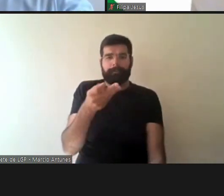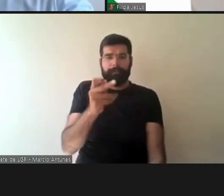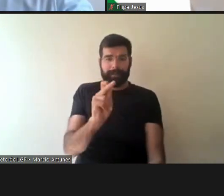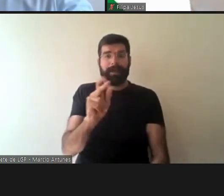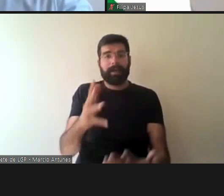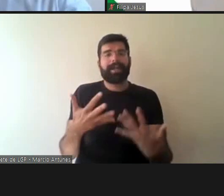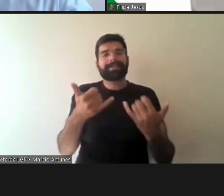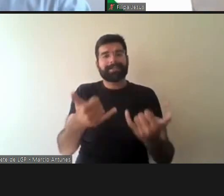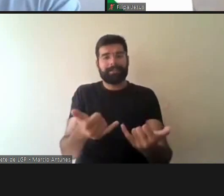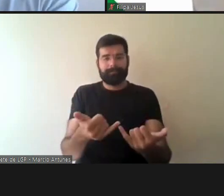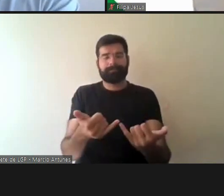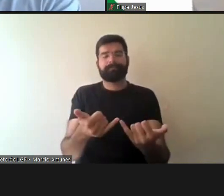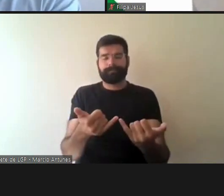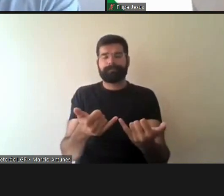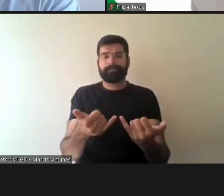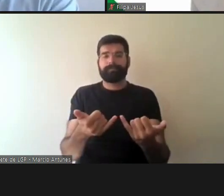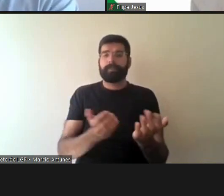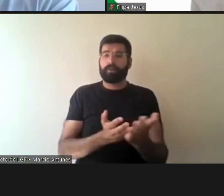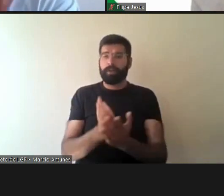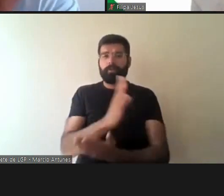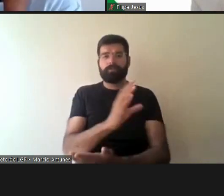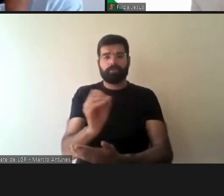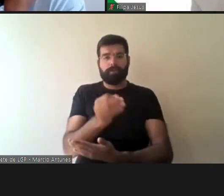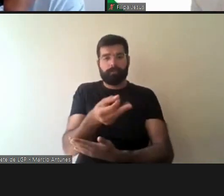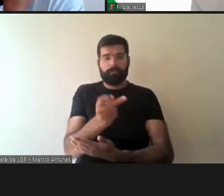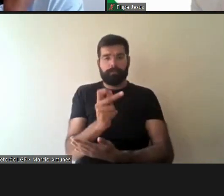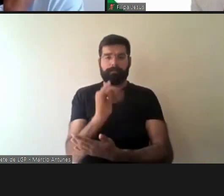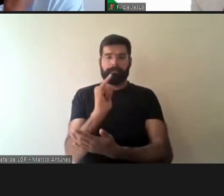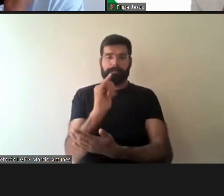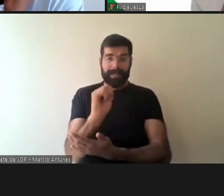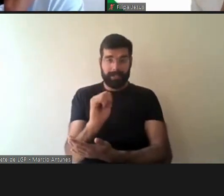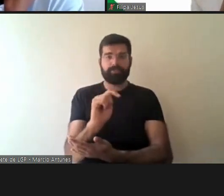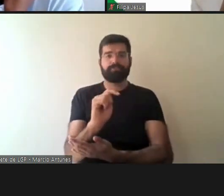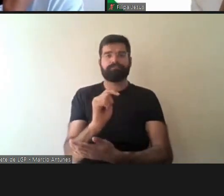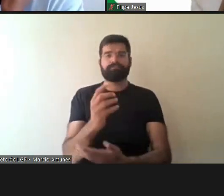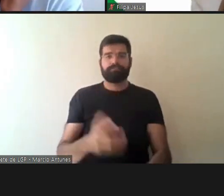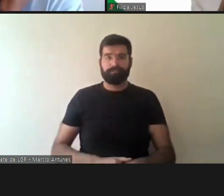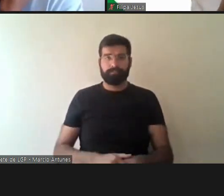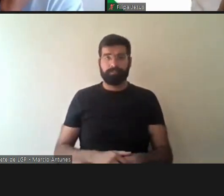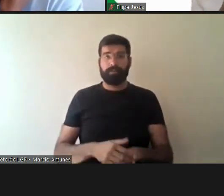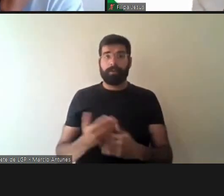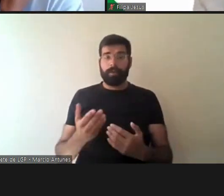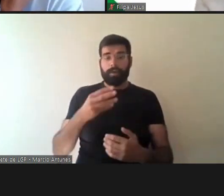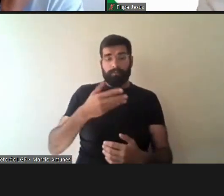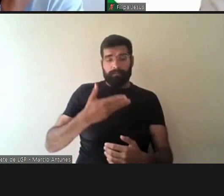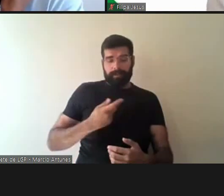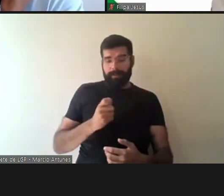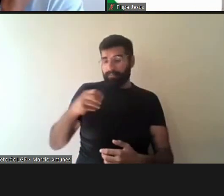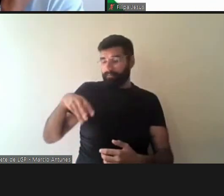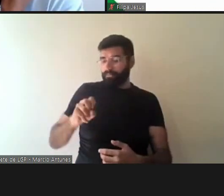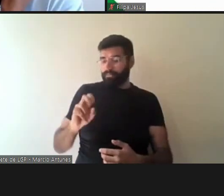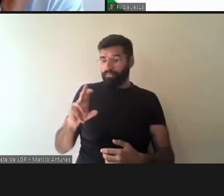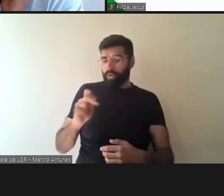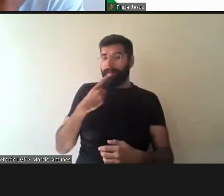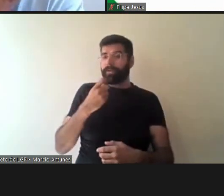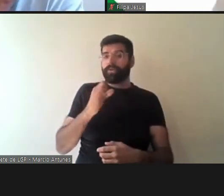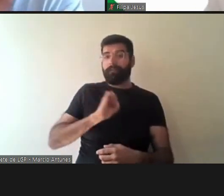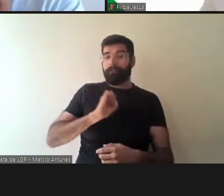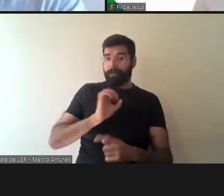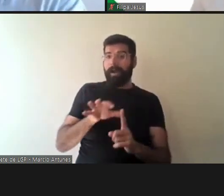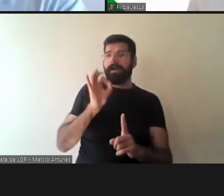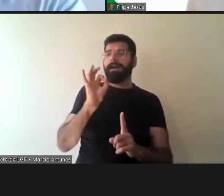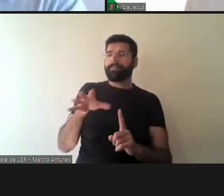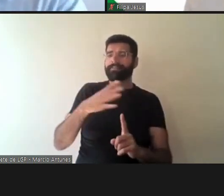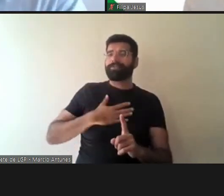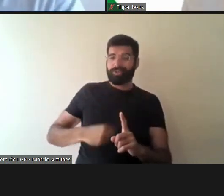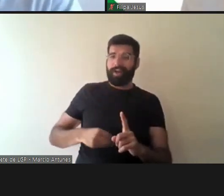avançamos para João Paes de Moura, e a minha questão que eu gostava de